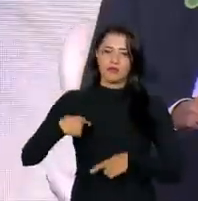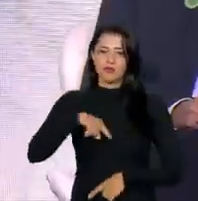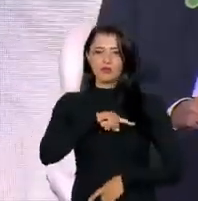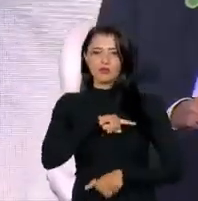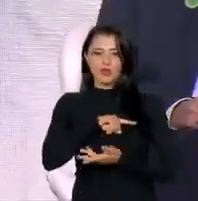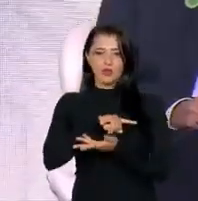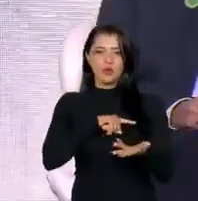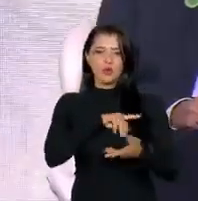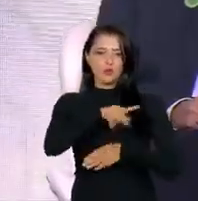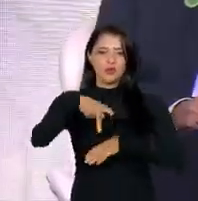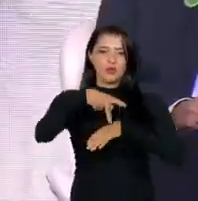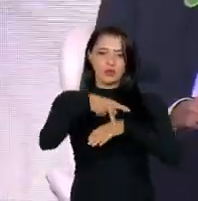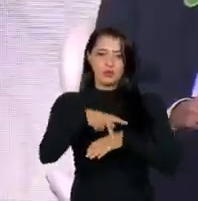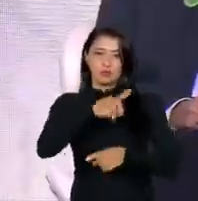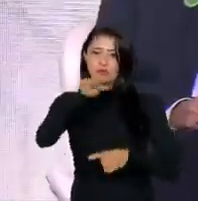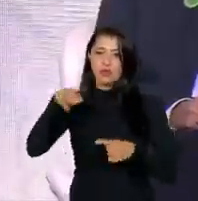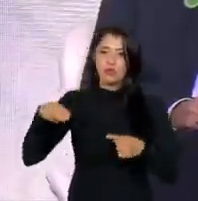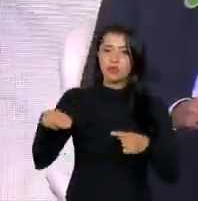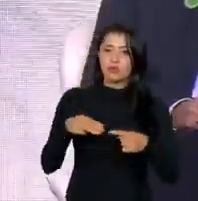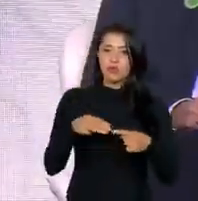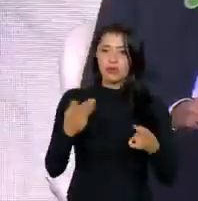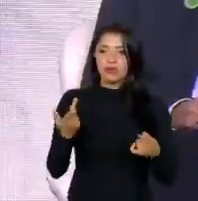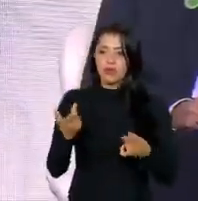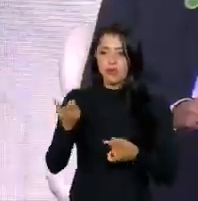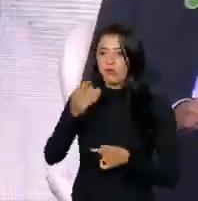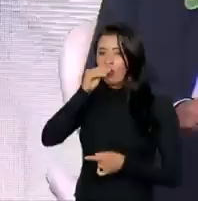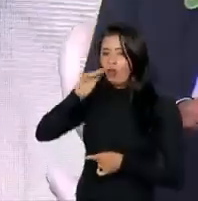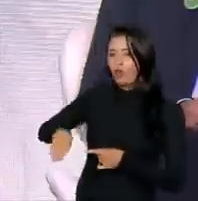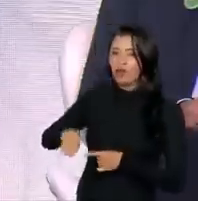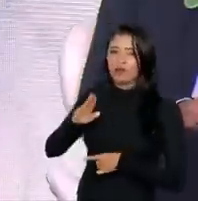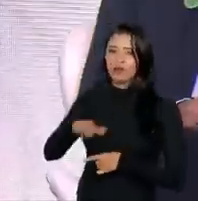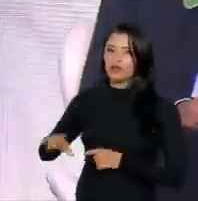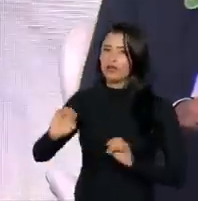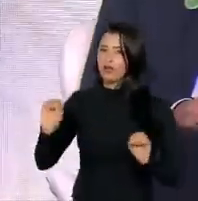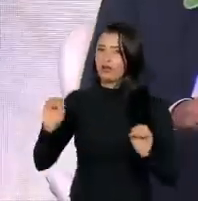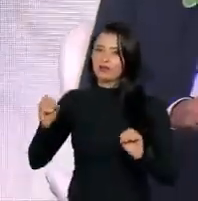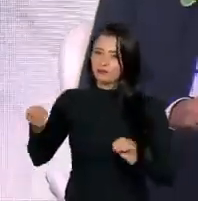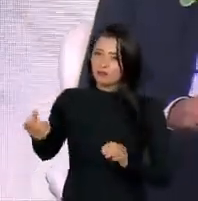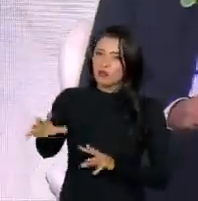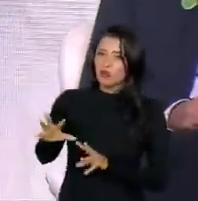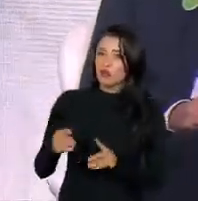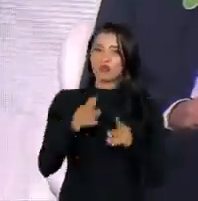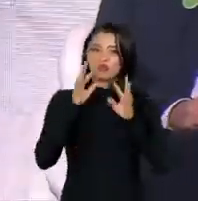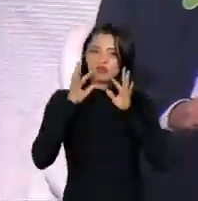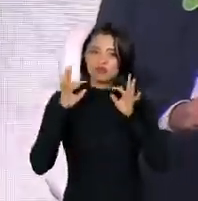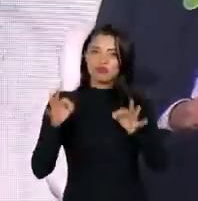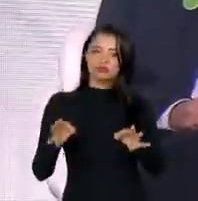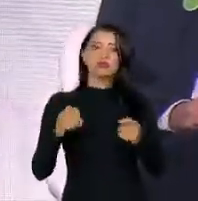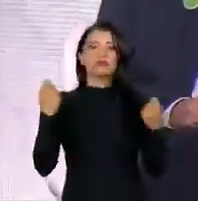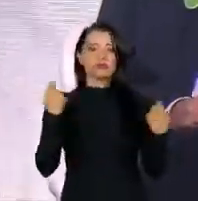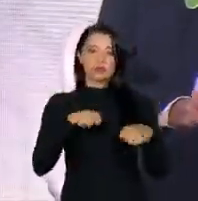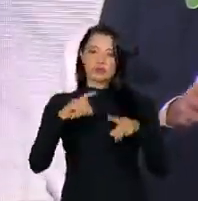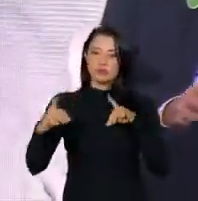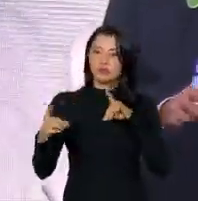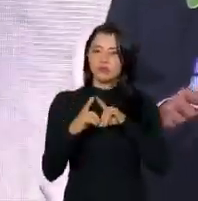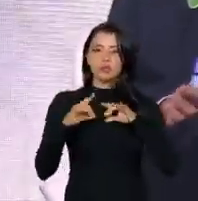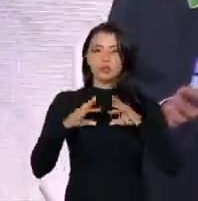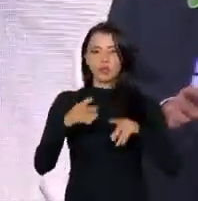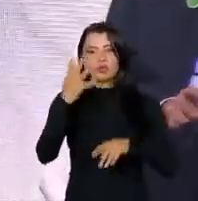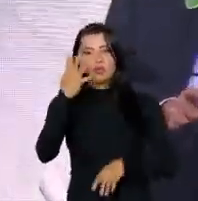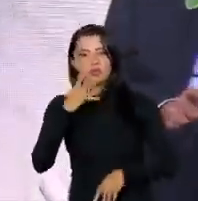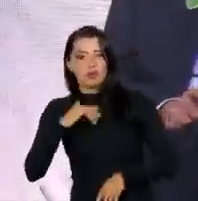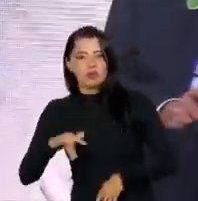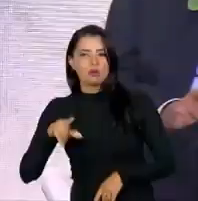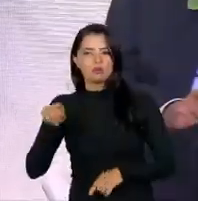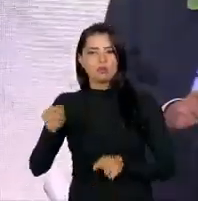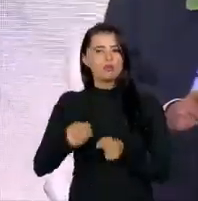nosso país. E a nossa meta é não deixar nenhuma criança para trás. Precisamos atender todas elas e fazer com